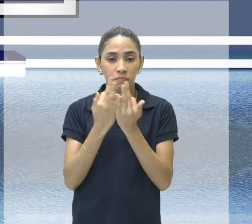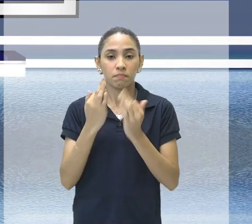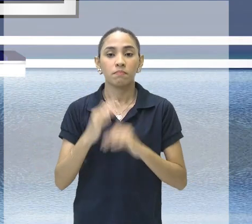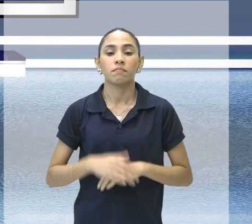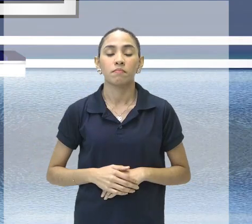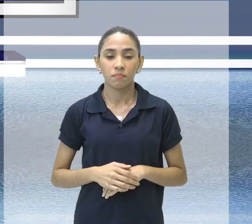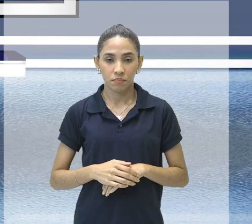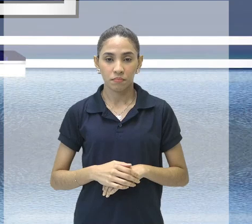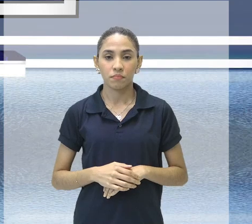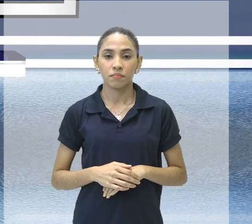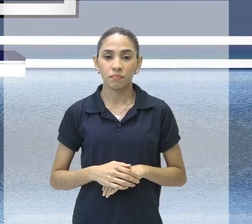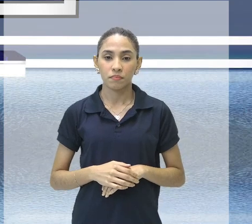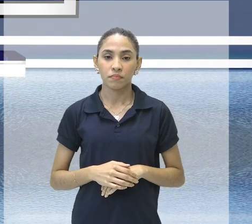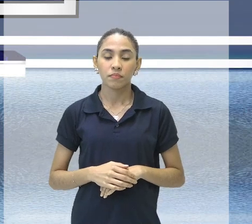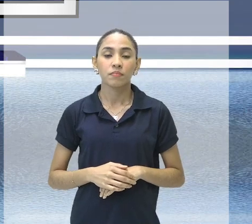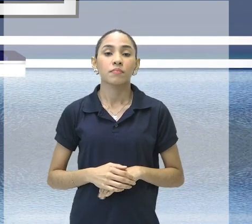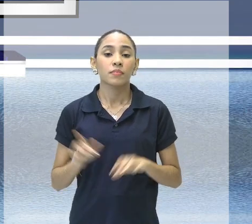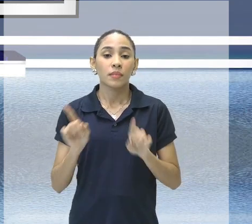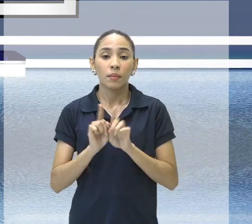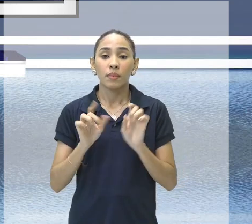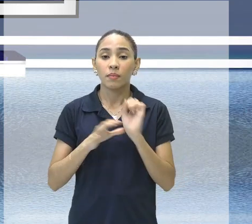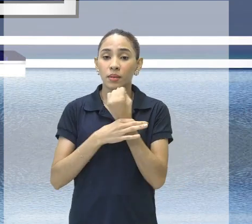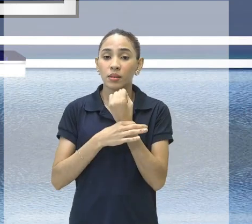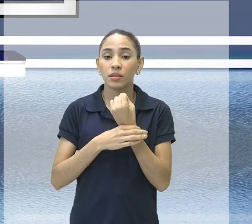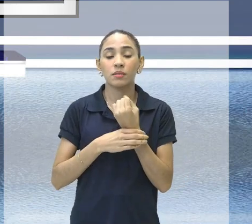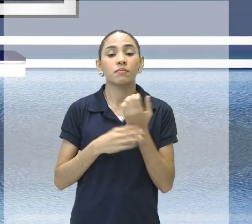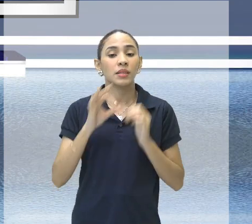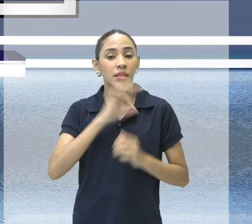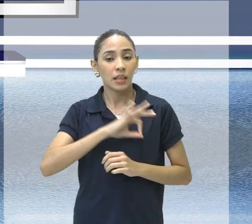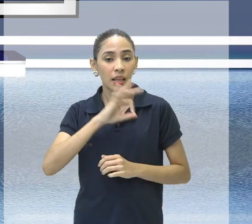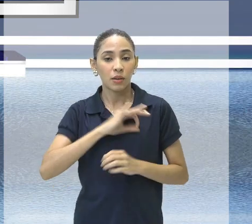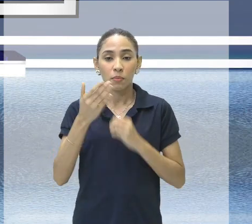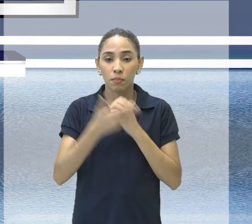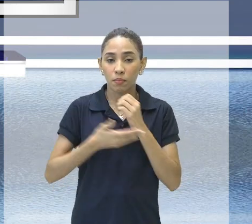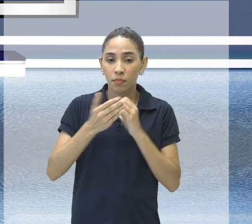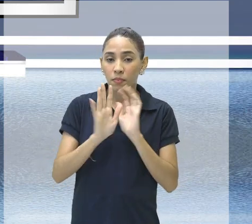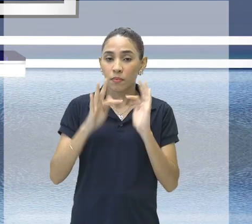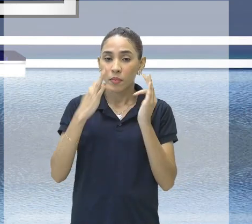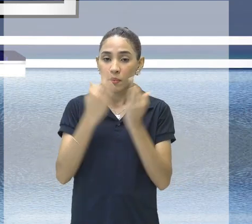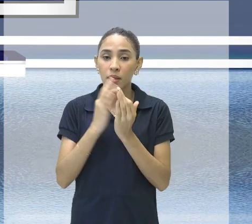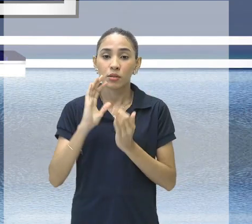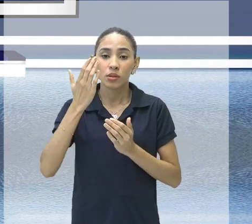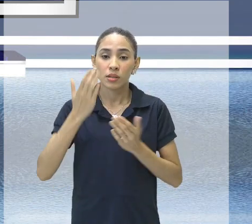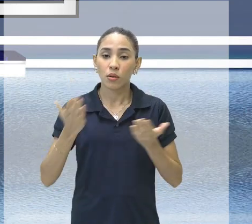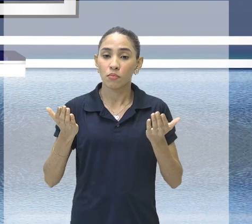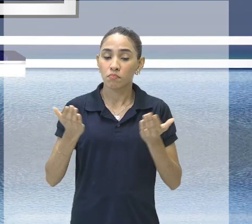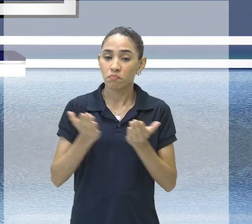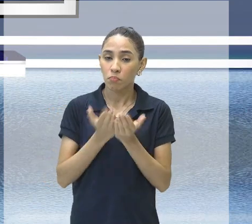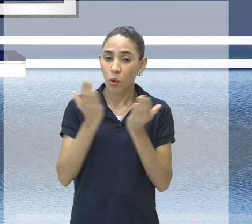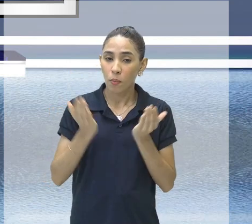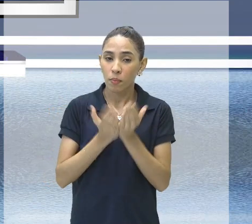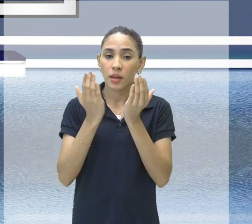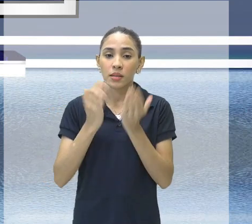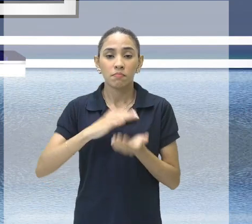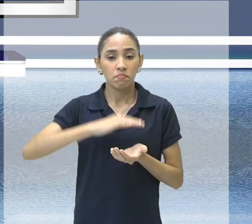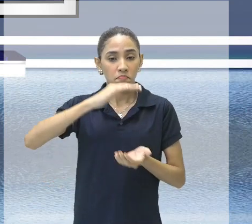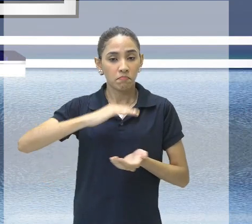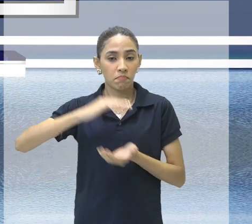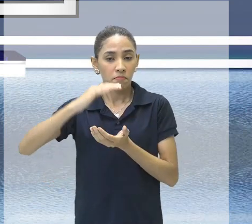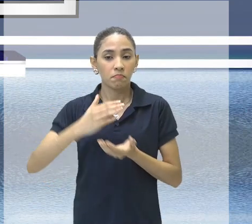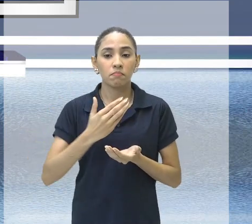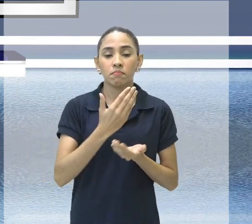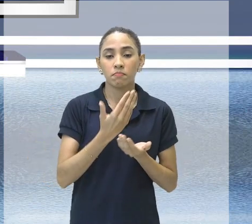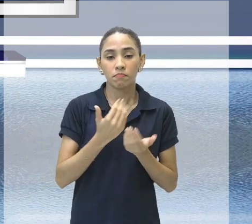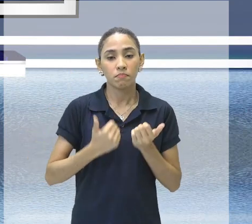beneficiários do Bolsa Família. Além de garantir renda básica para as famílias em situação de pobreza, o programa está distribuindo cestas básicas para as